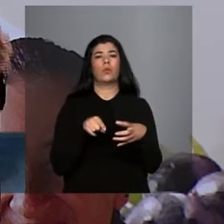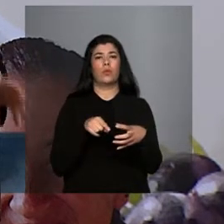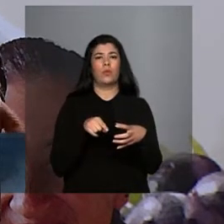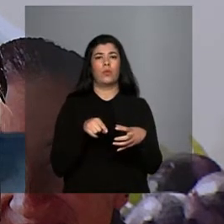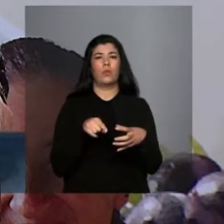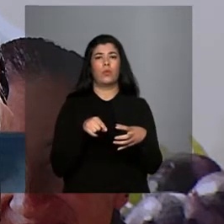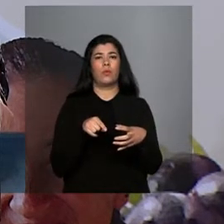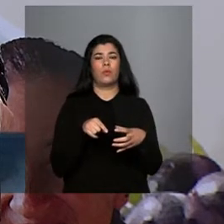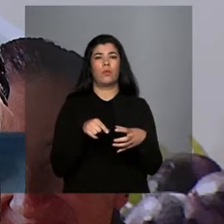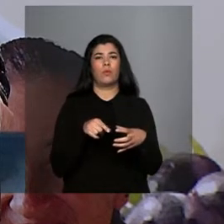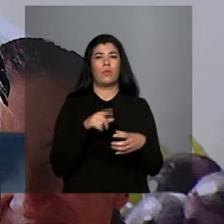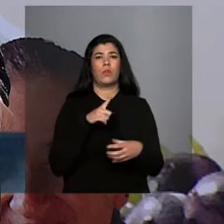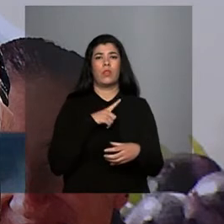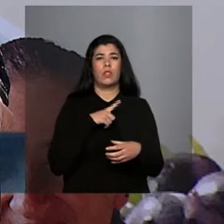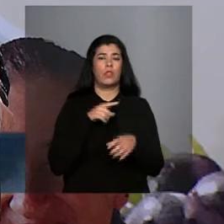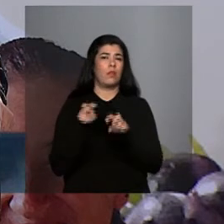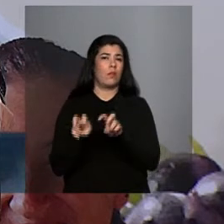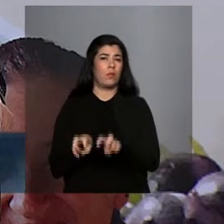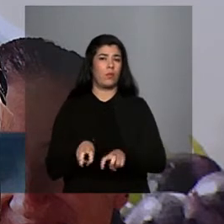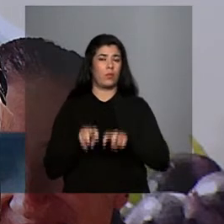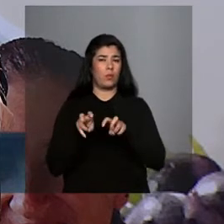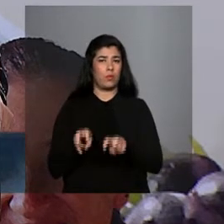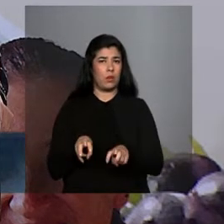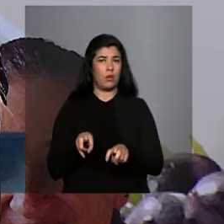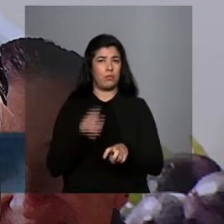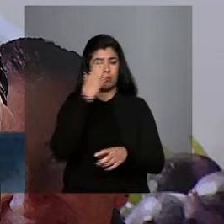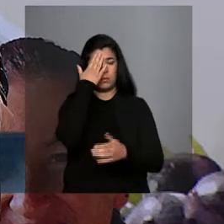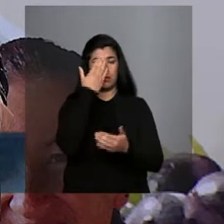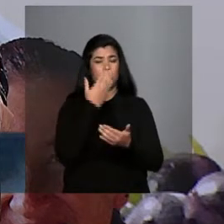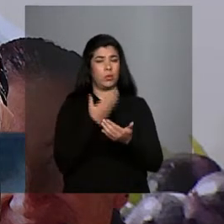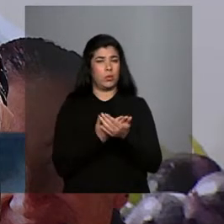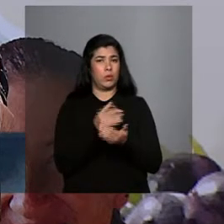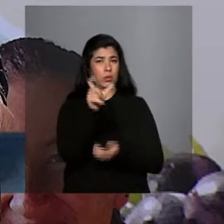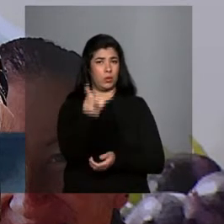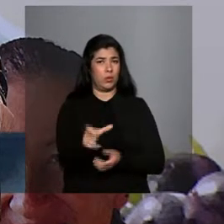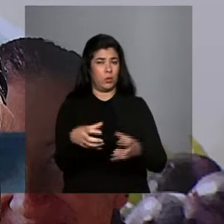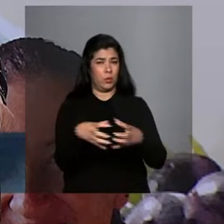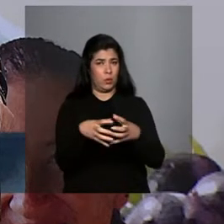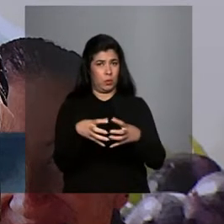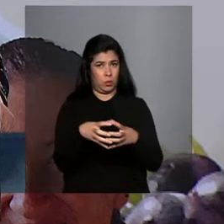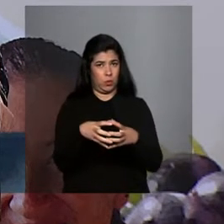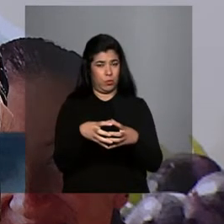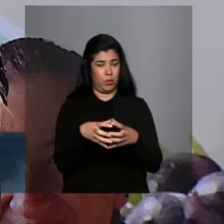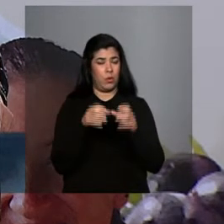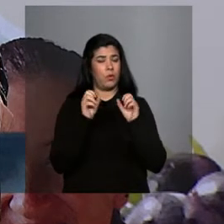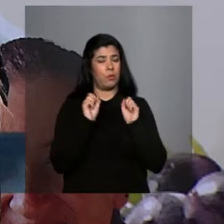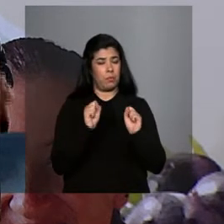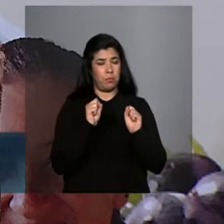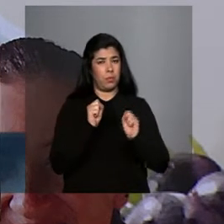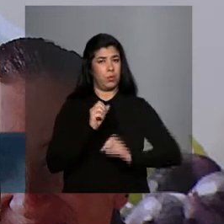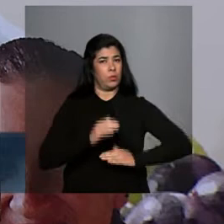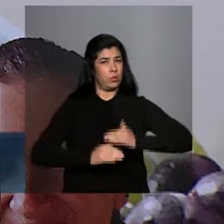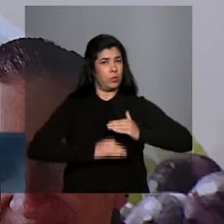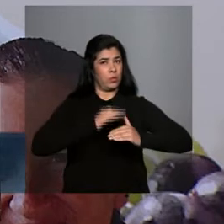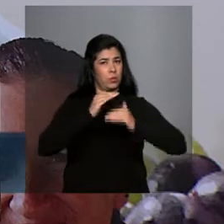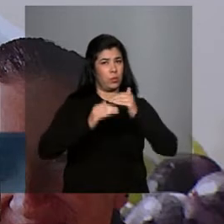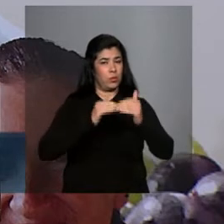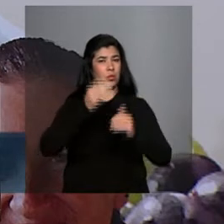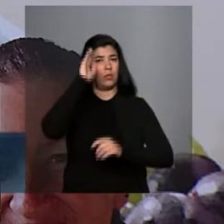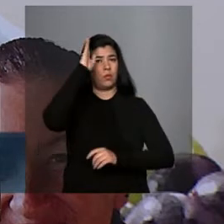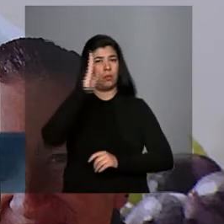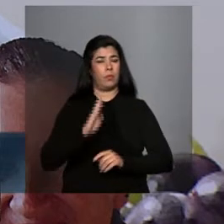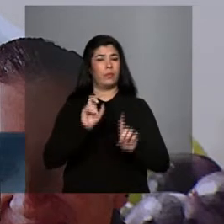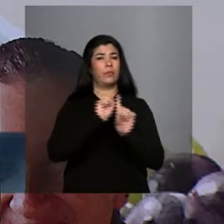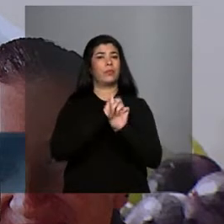média rural é algo que só pode levar o Brasil para uma